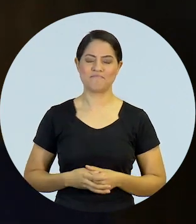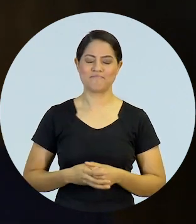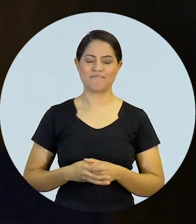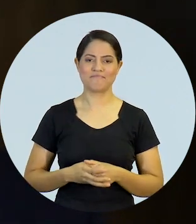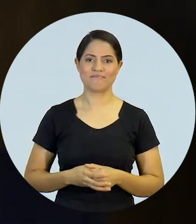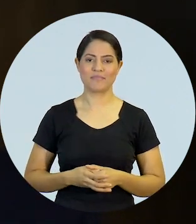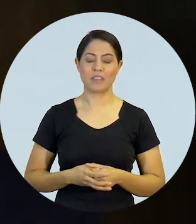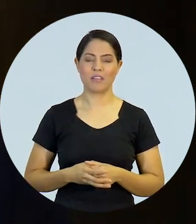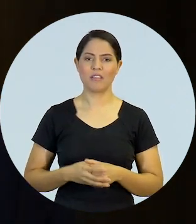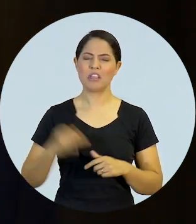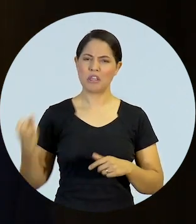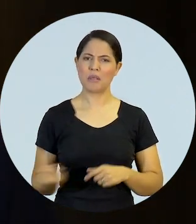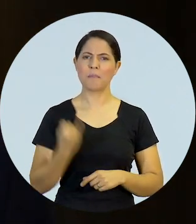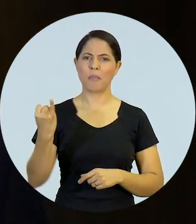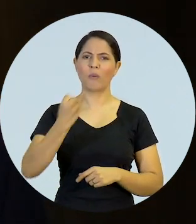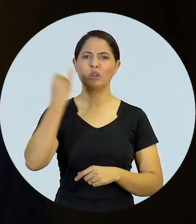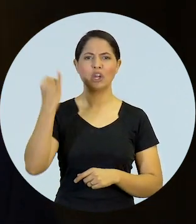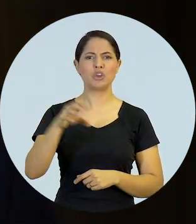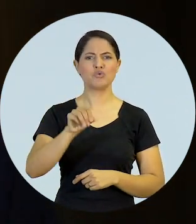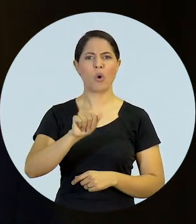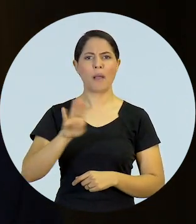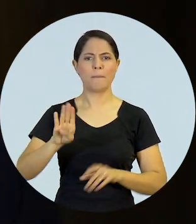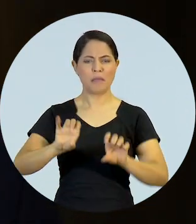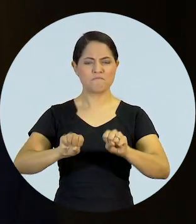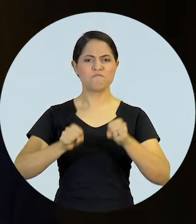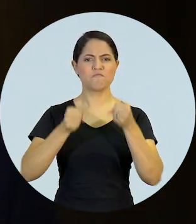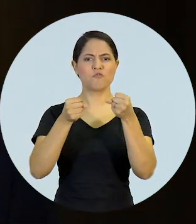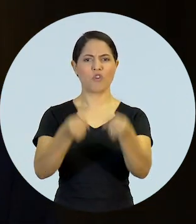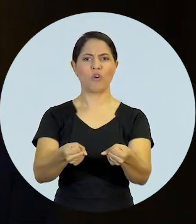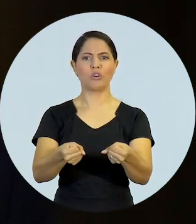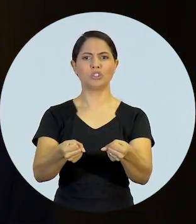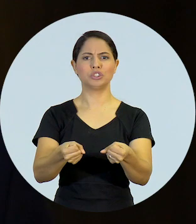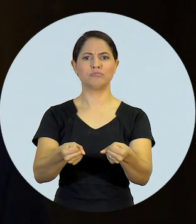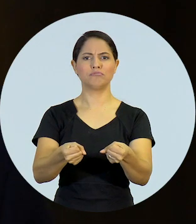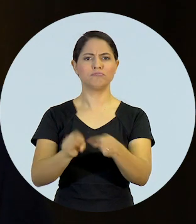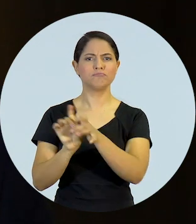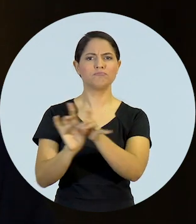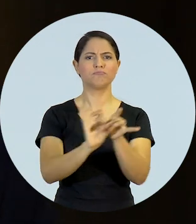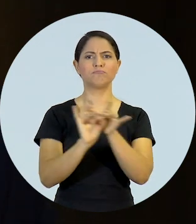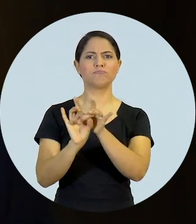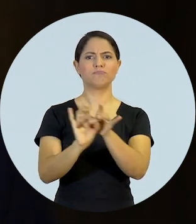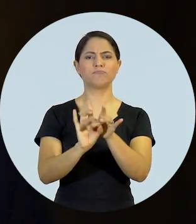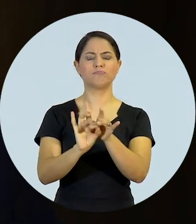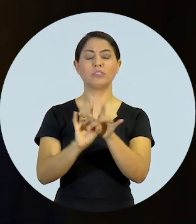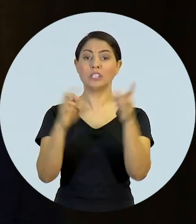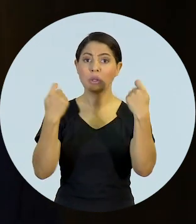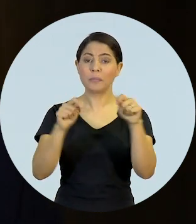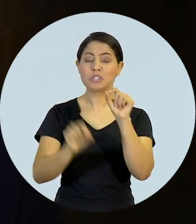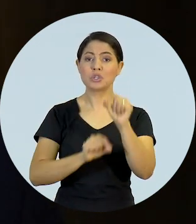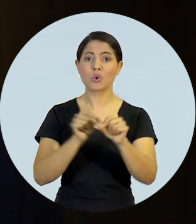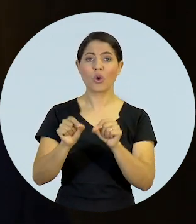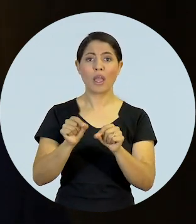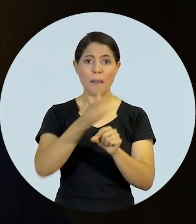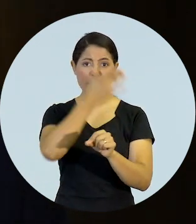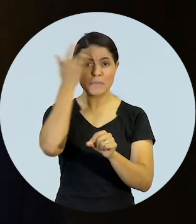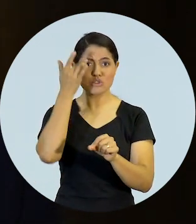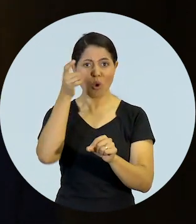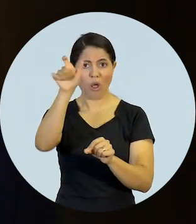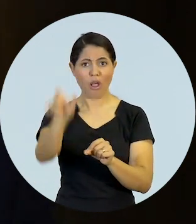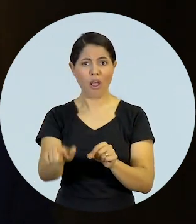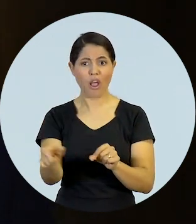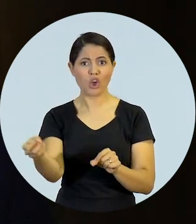o sistema OAB. O mais importante, o fortalecimento do sistema OAB. E esse fortalecimento só é possível